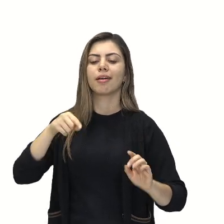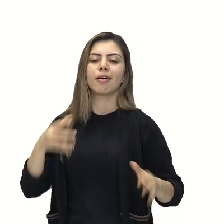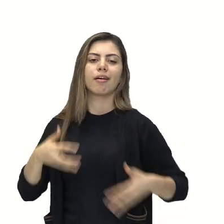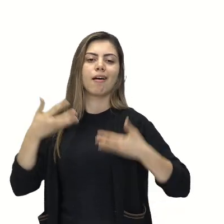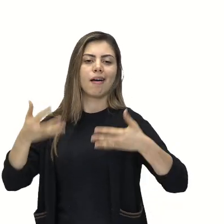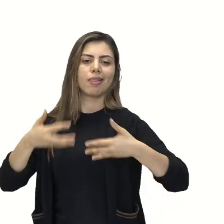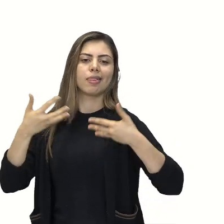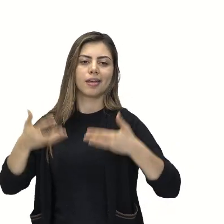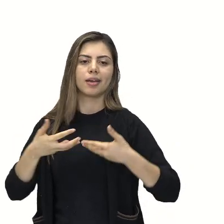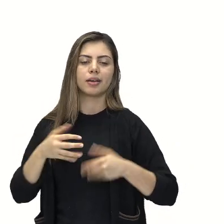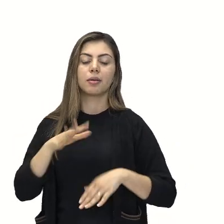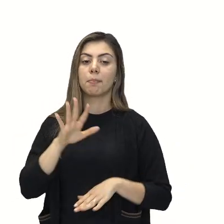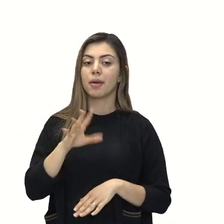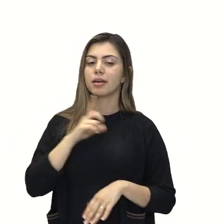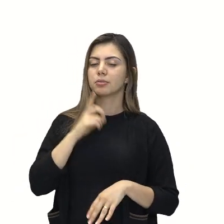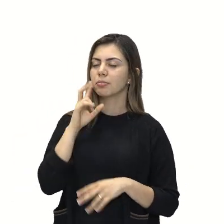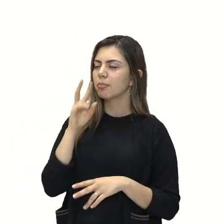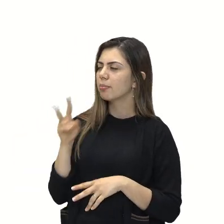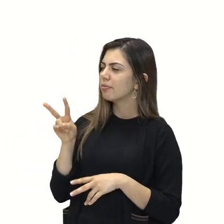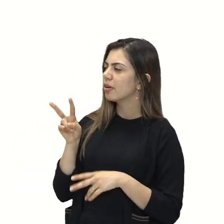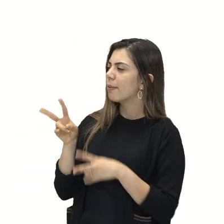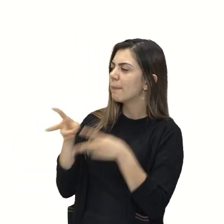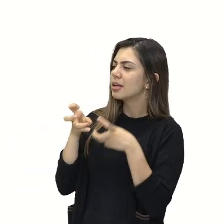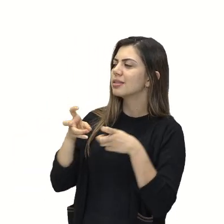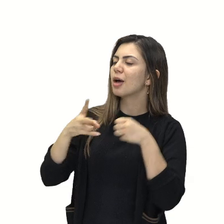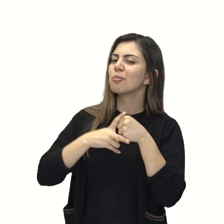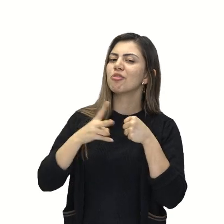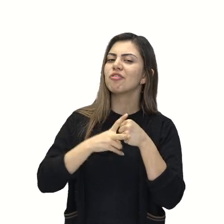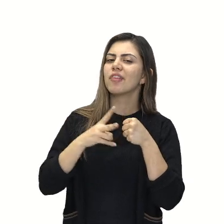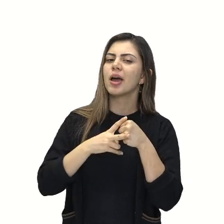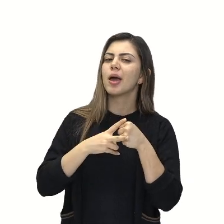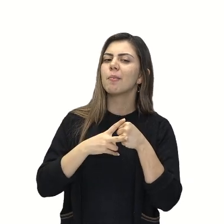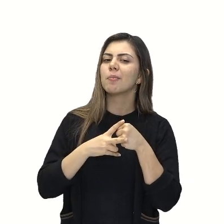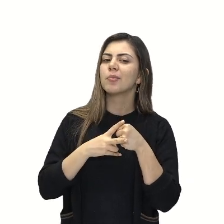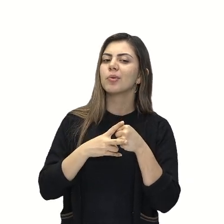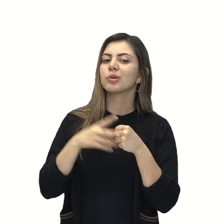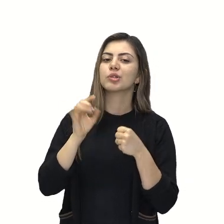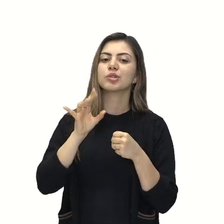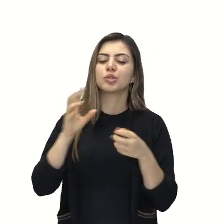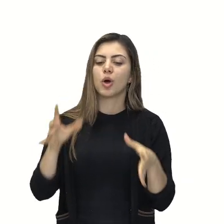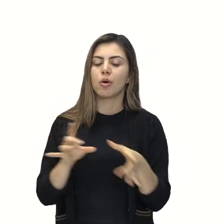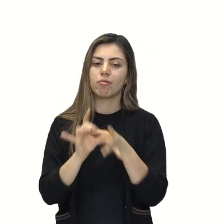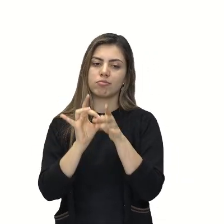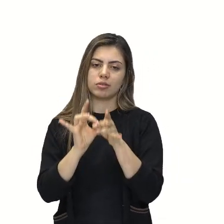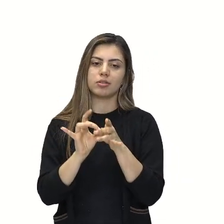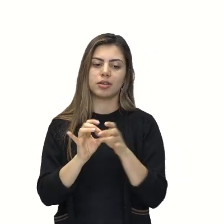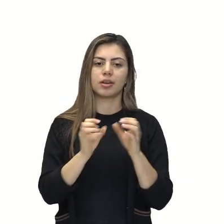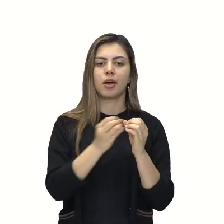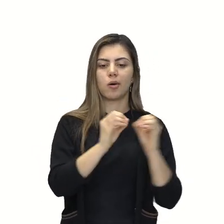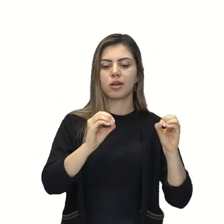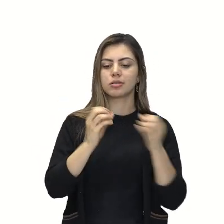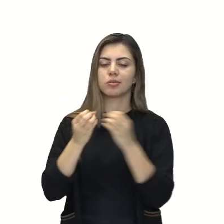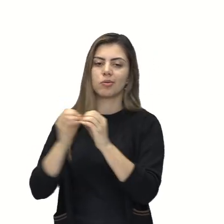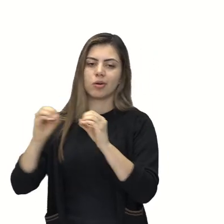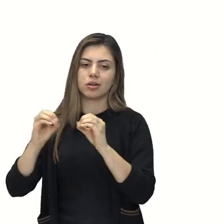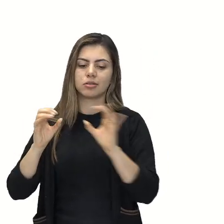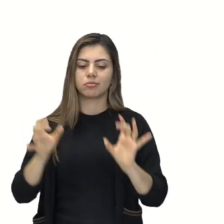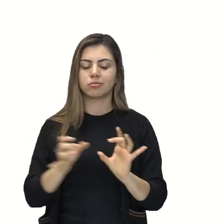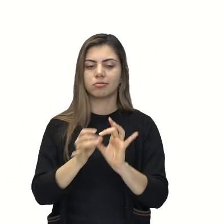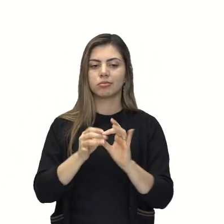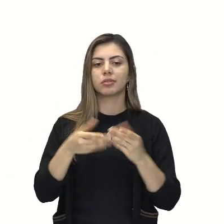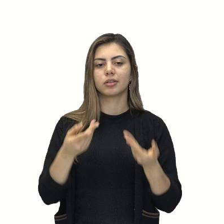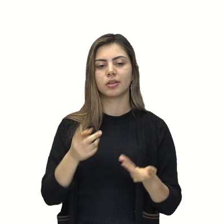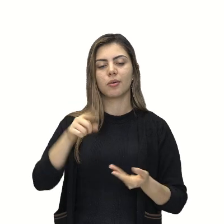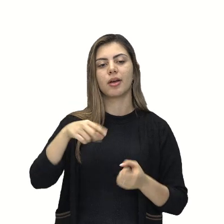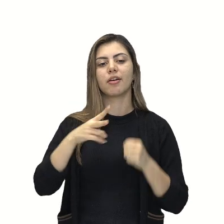o verbo, ele só faz o quê? Ligar, né? Então, esse verbo nós vamos chamar de verbo